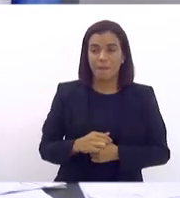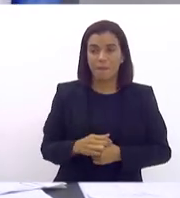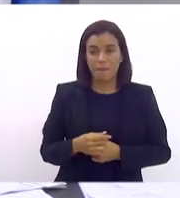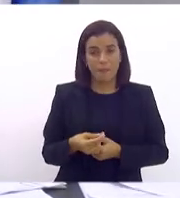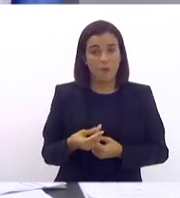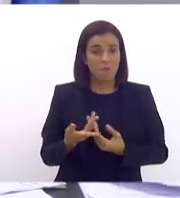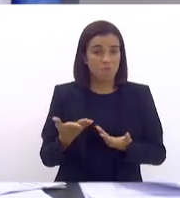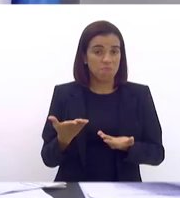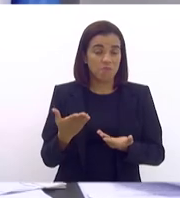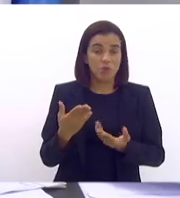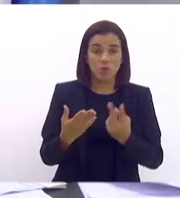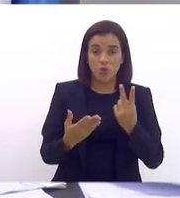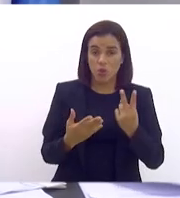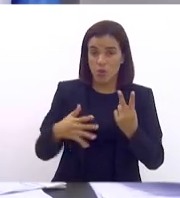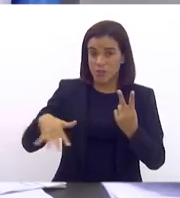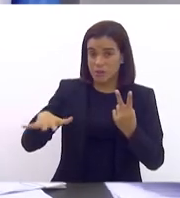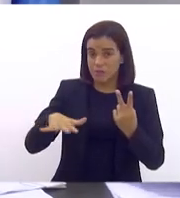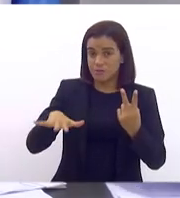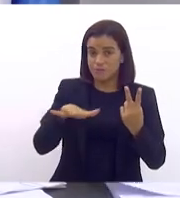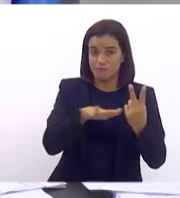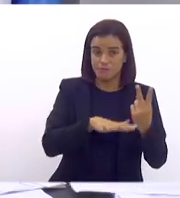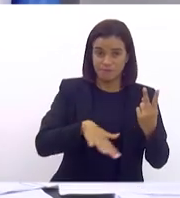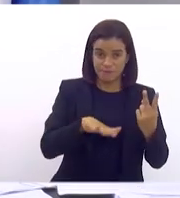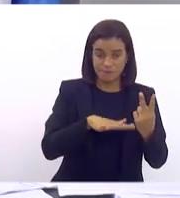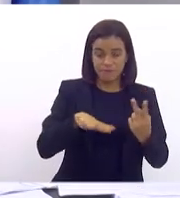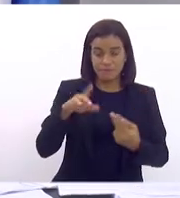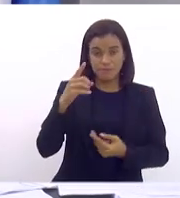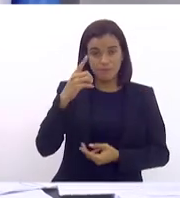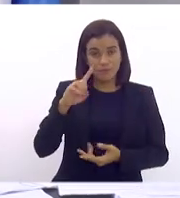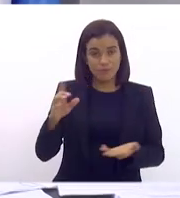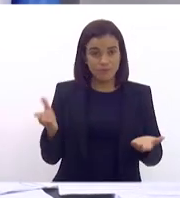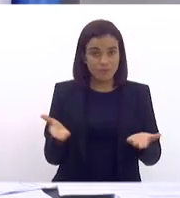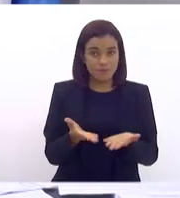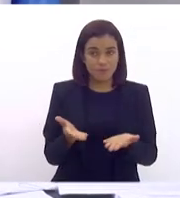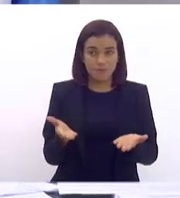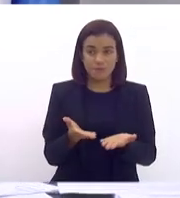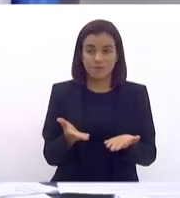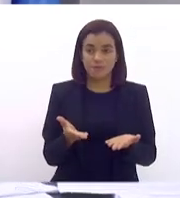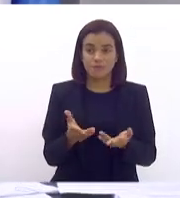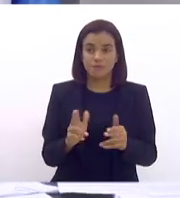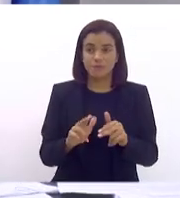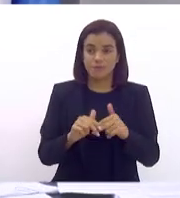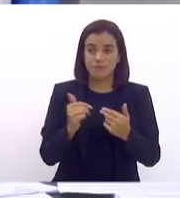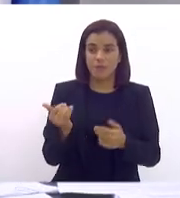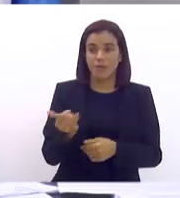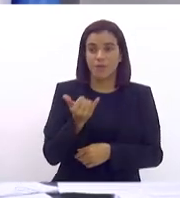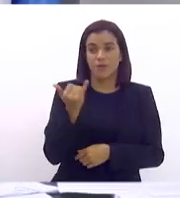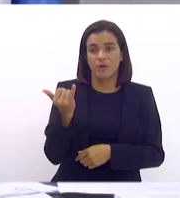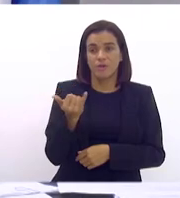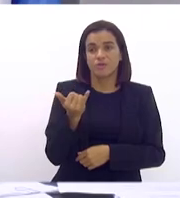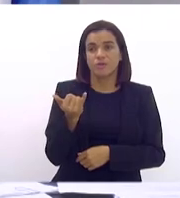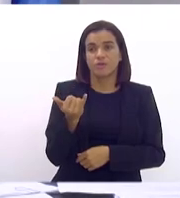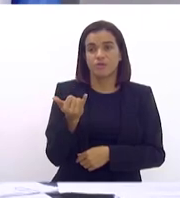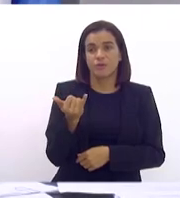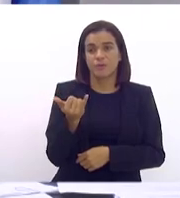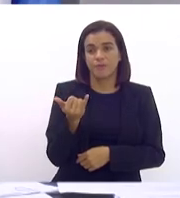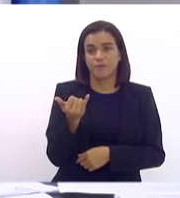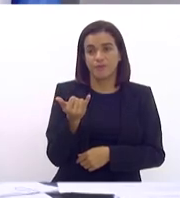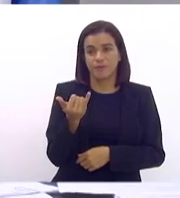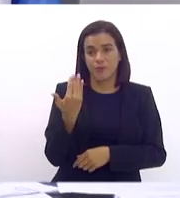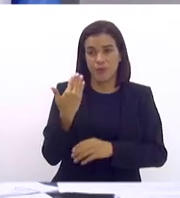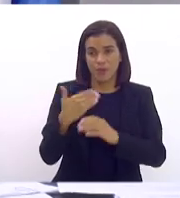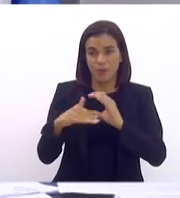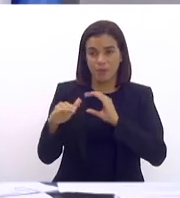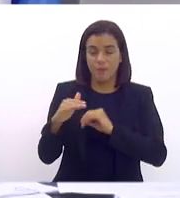mãos esses dois casos no dia de hoje e, por isso, é importante também o